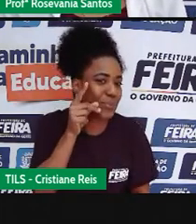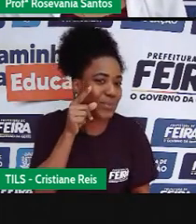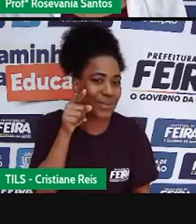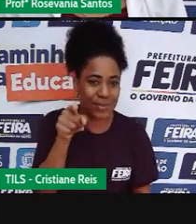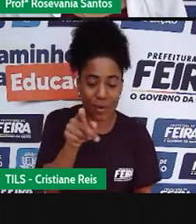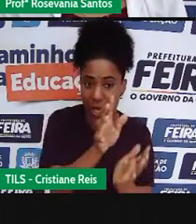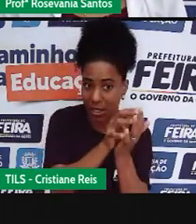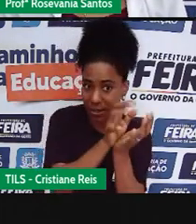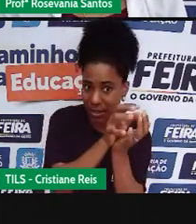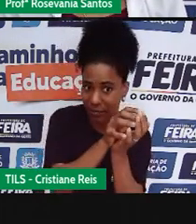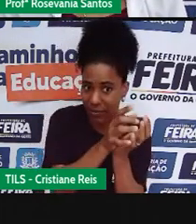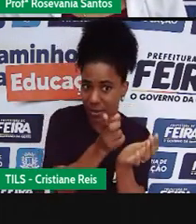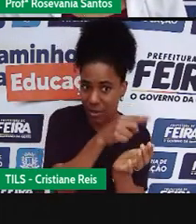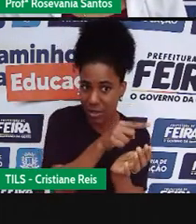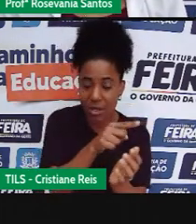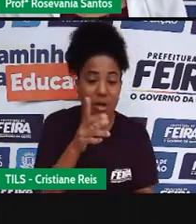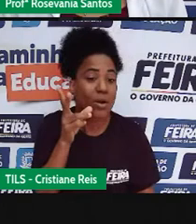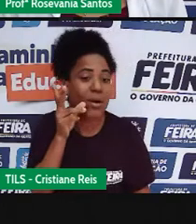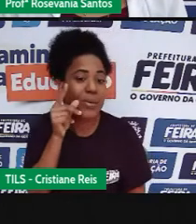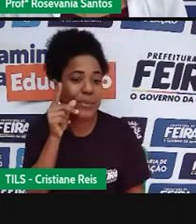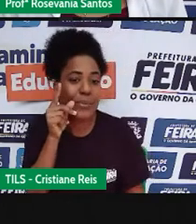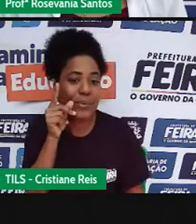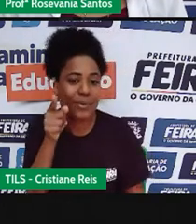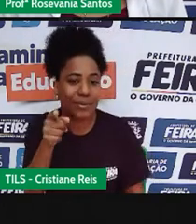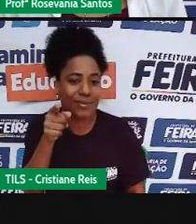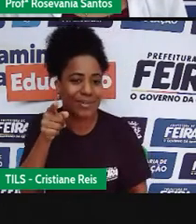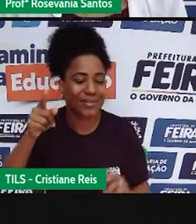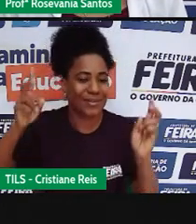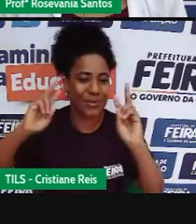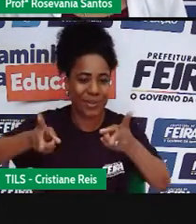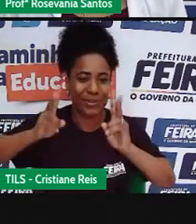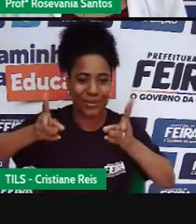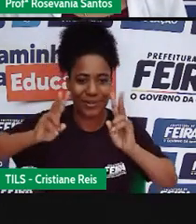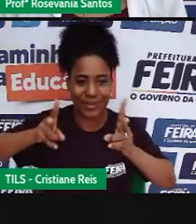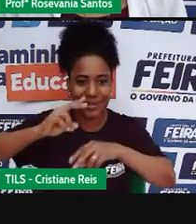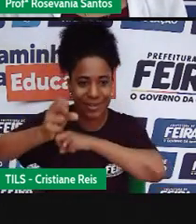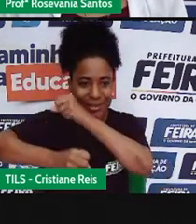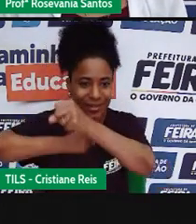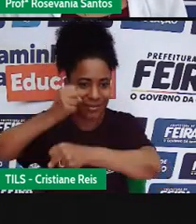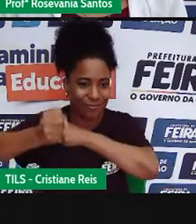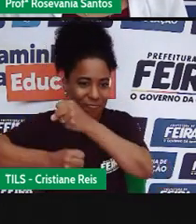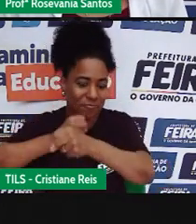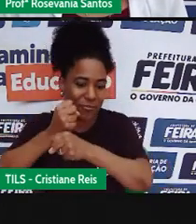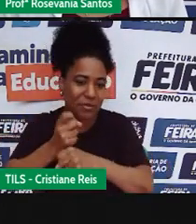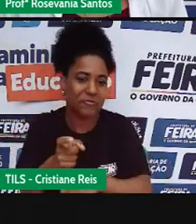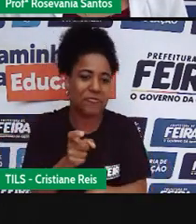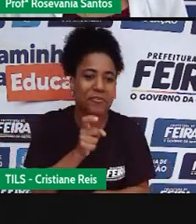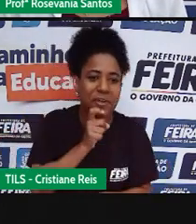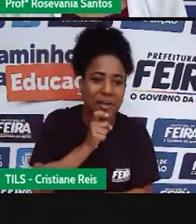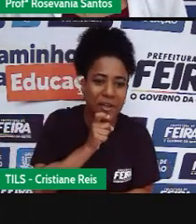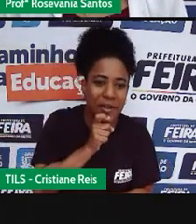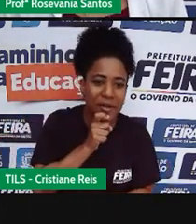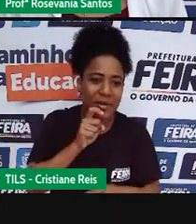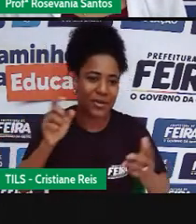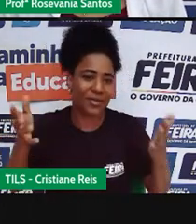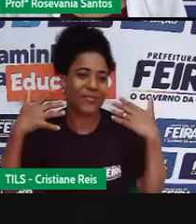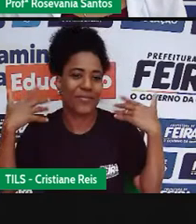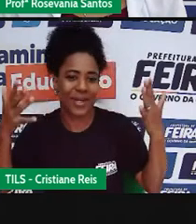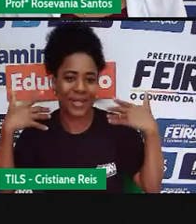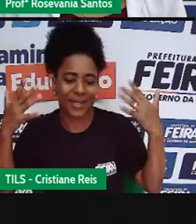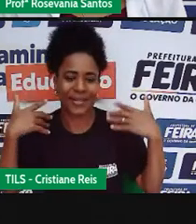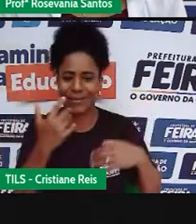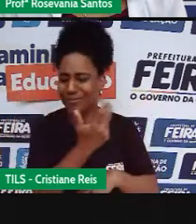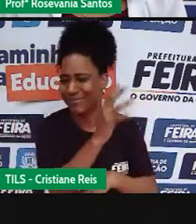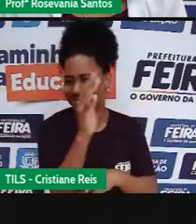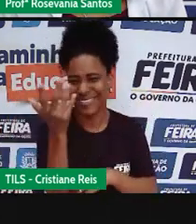temperaturas se mantêm também estável o ano todo. Por isso que eu disse, mesmo estando no inverno, mesmo estando no verão, na